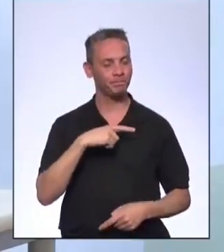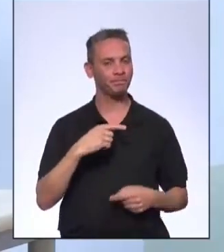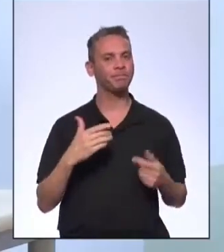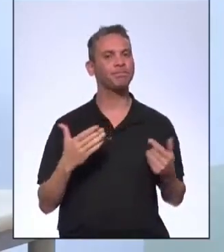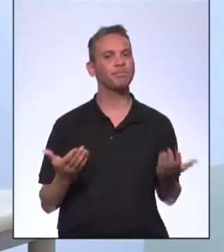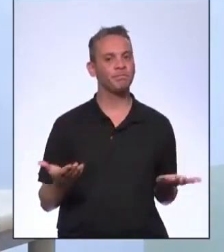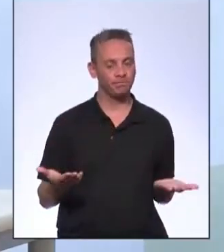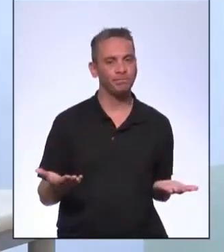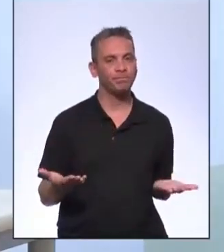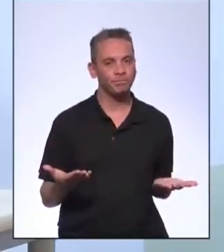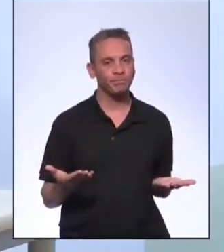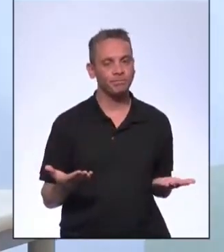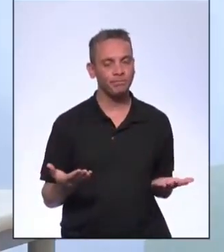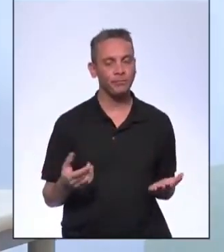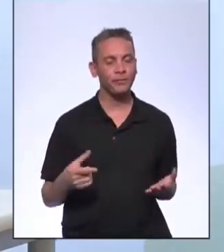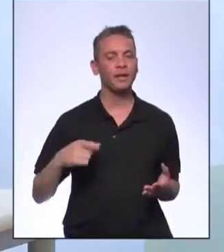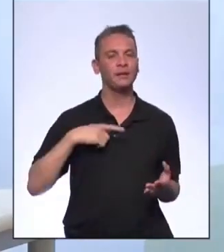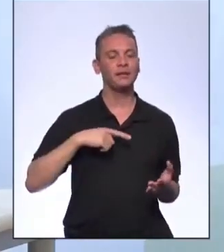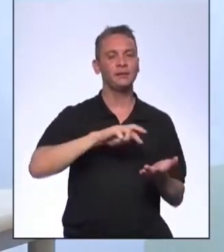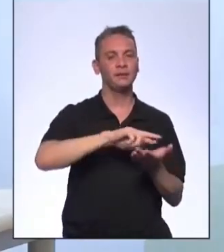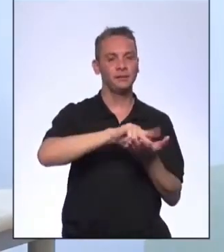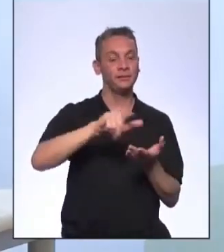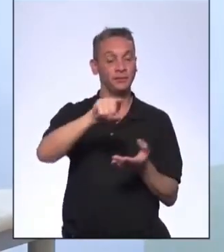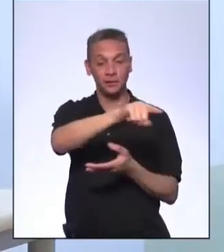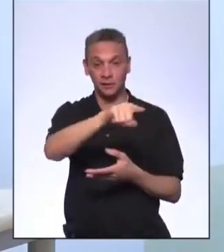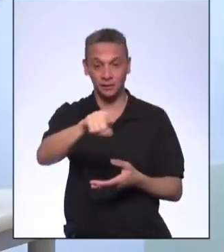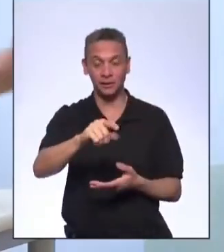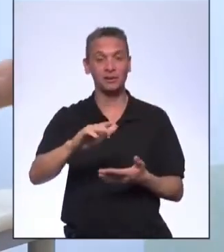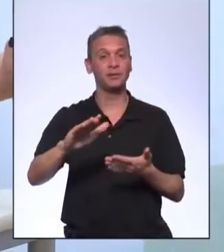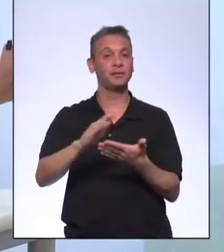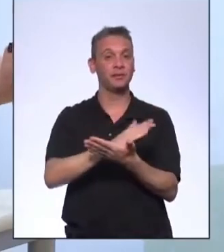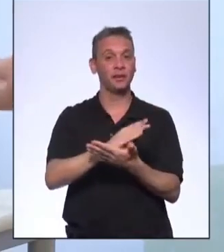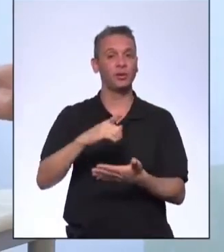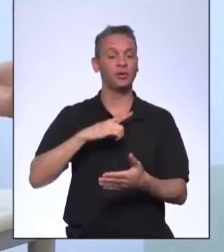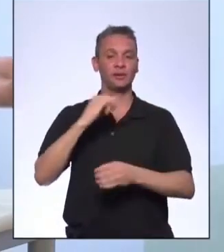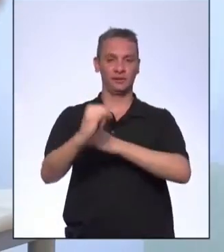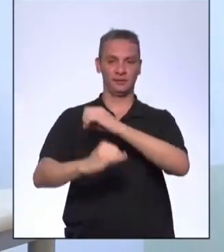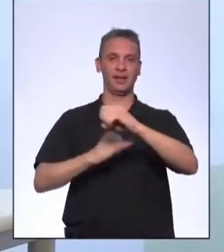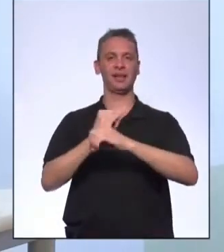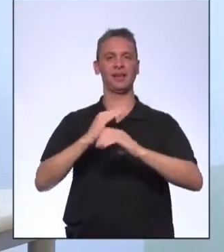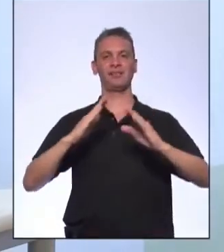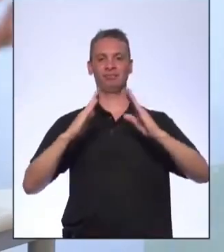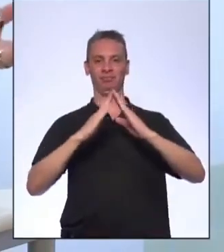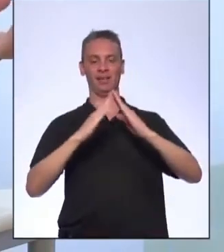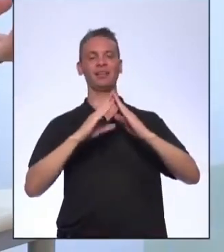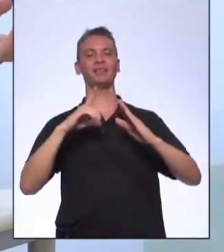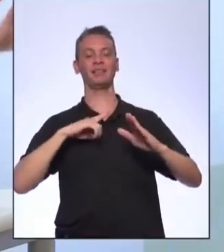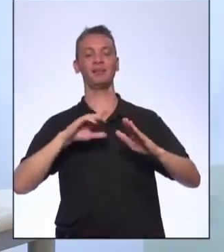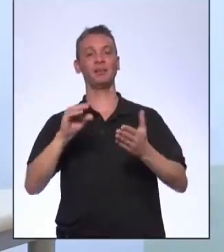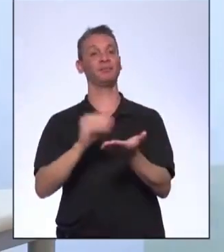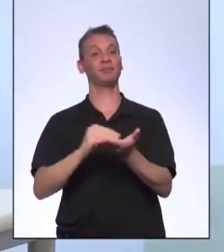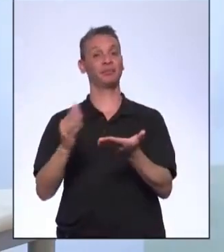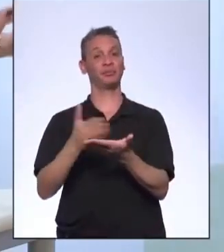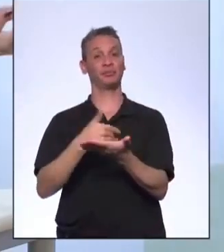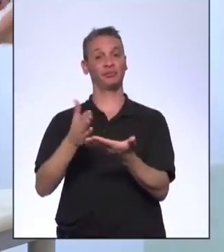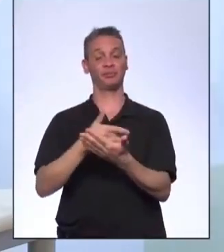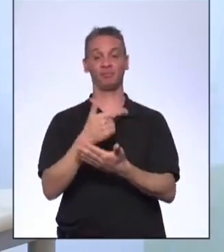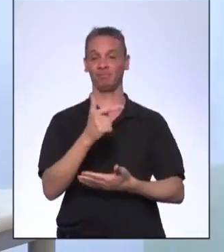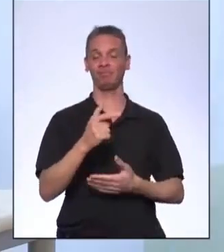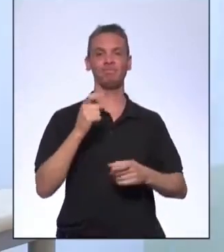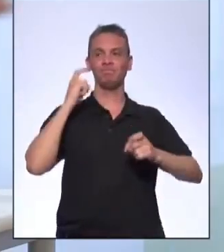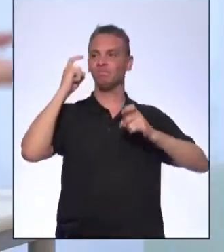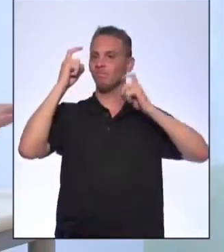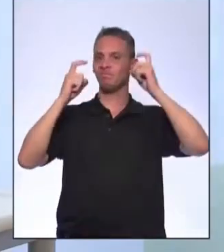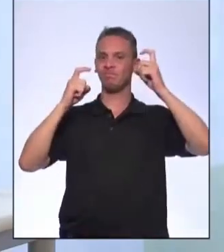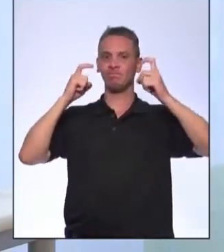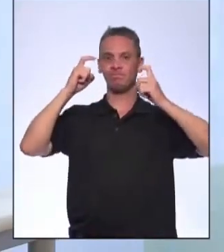né? A gente tem mais, tenho certeza que muita gente tem internet em casa, mas não tem livros, né? Então isso é uma preocupação